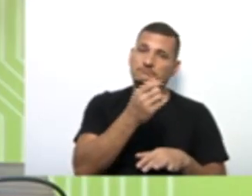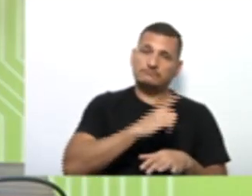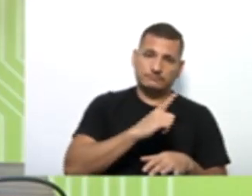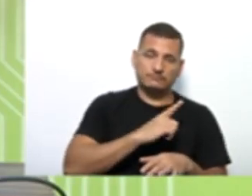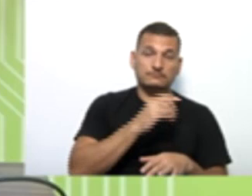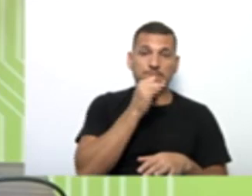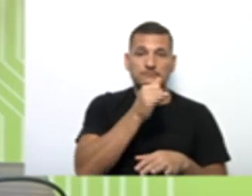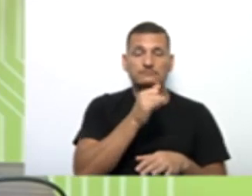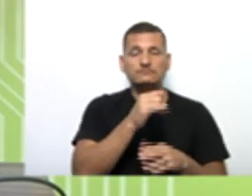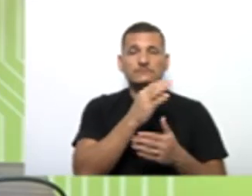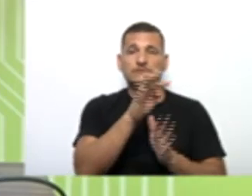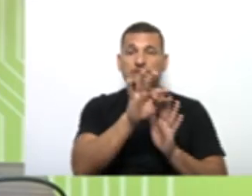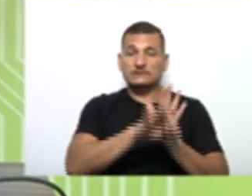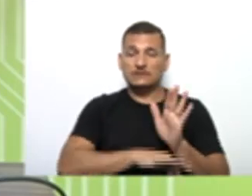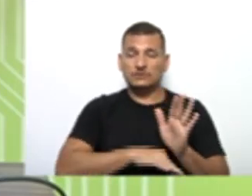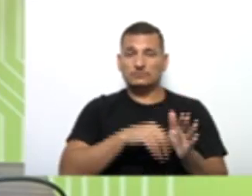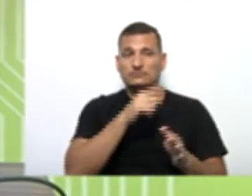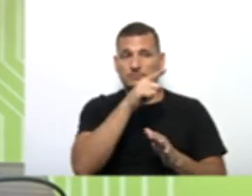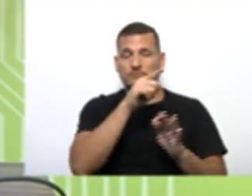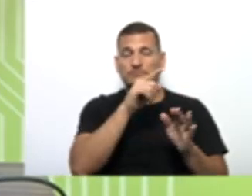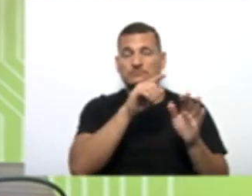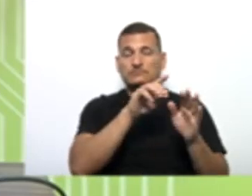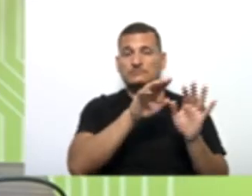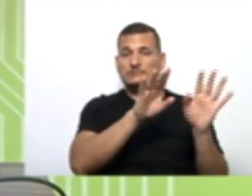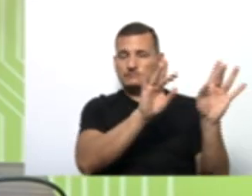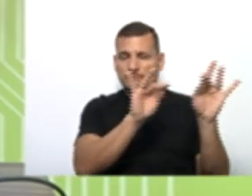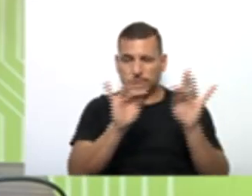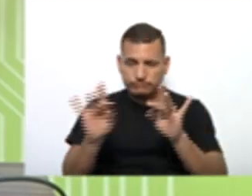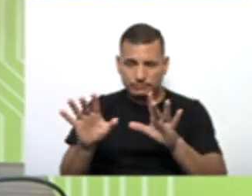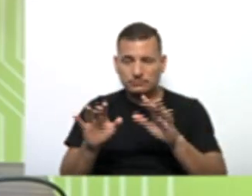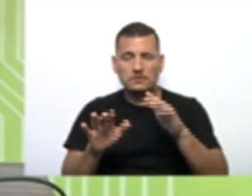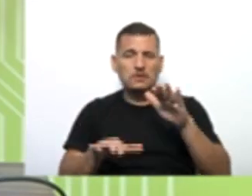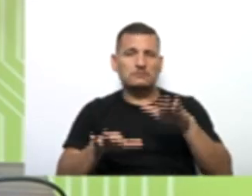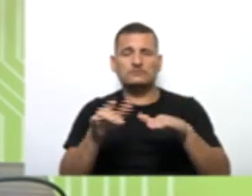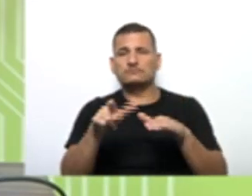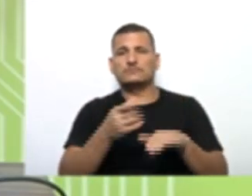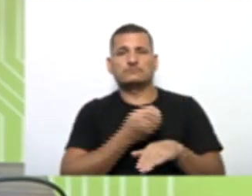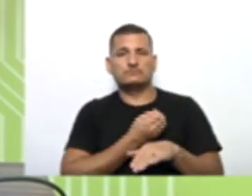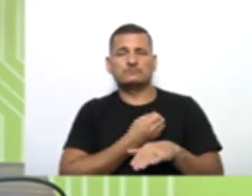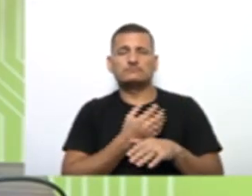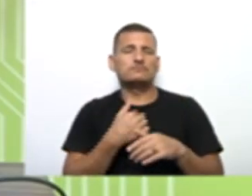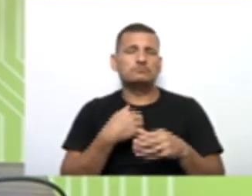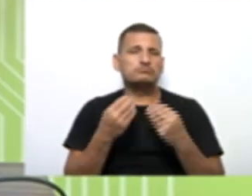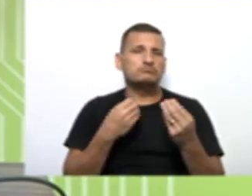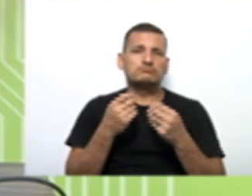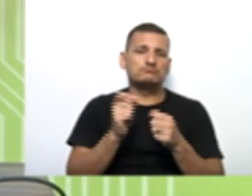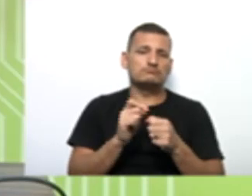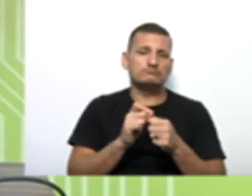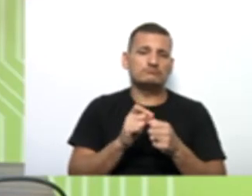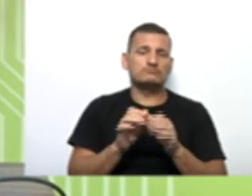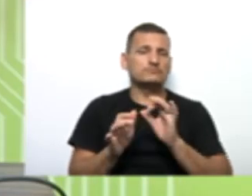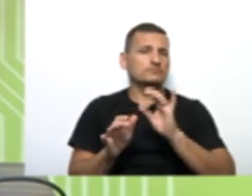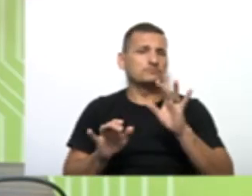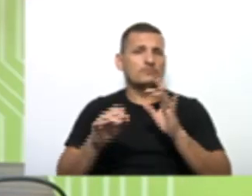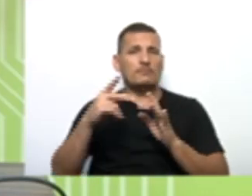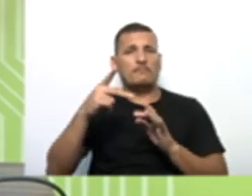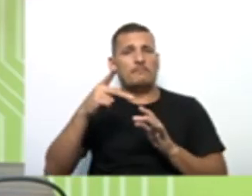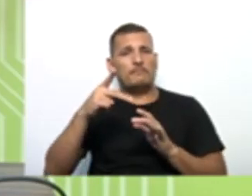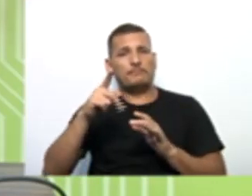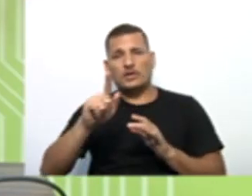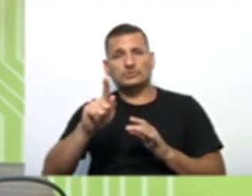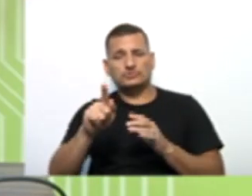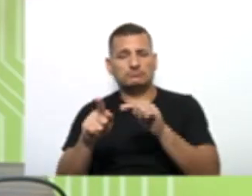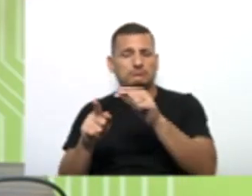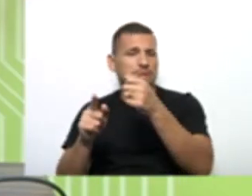um texto direto da internet, geralmente não tem numeração. E aí, professora, como é que eu faço? Eu só vou omitir a página. Não tem página, eu não